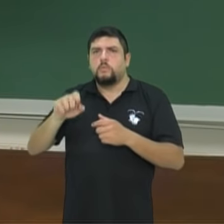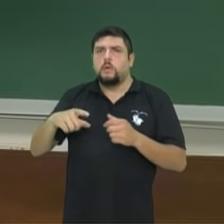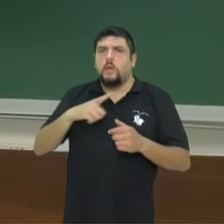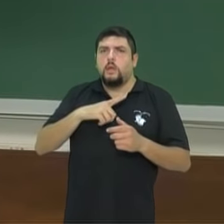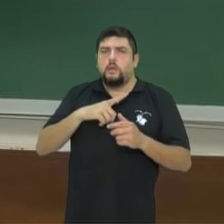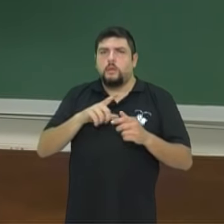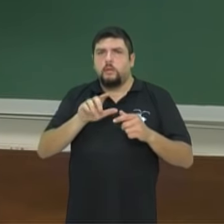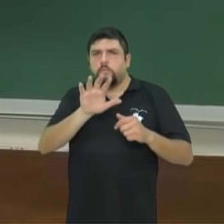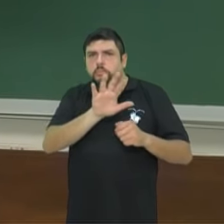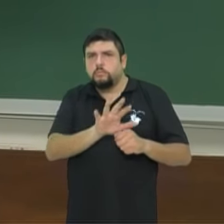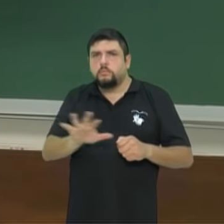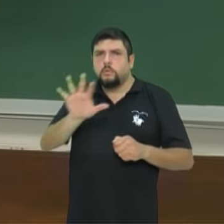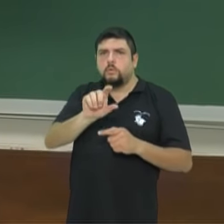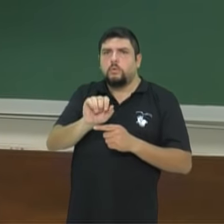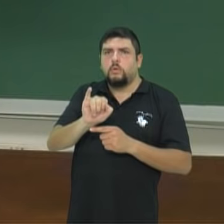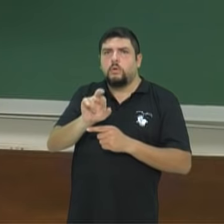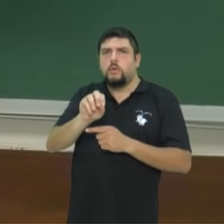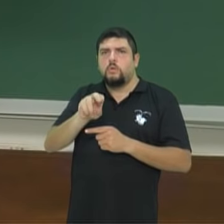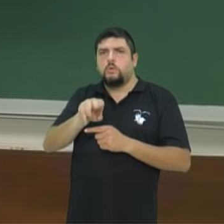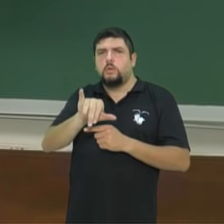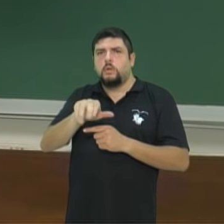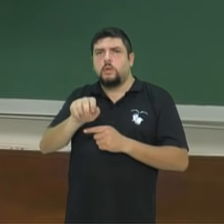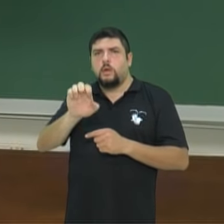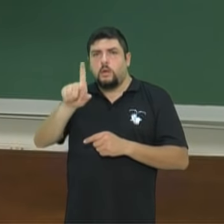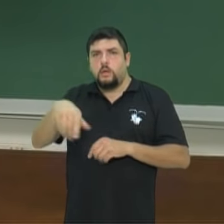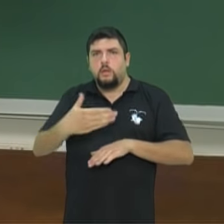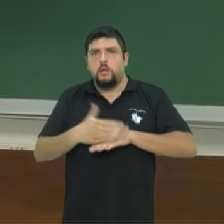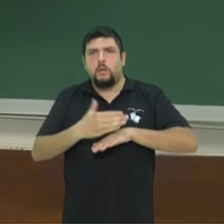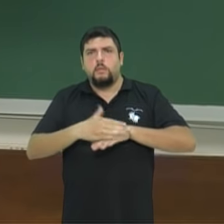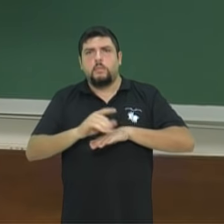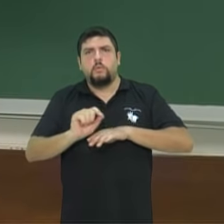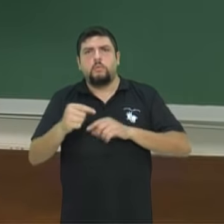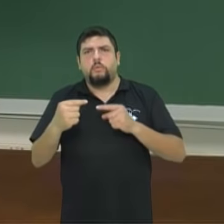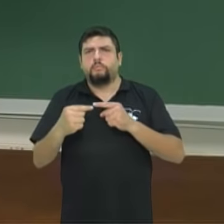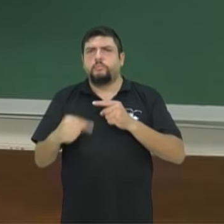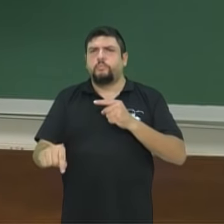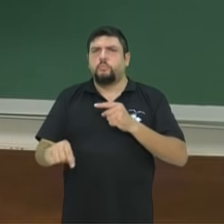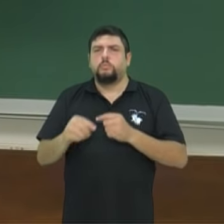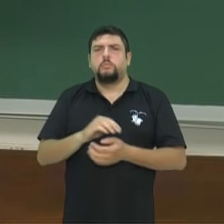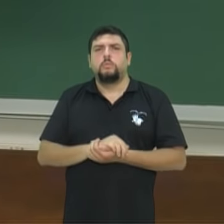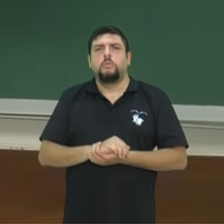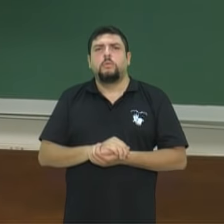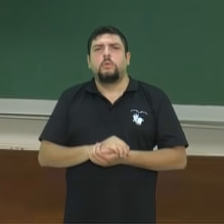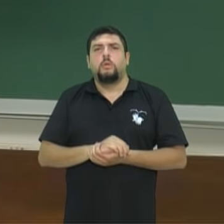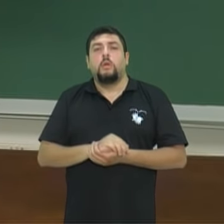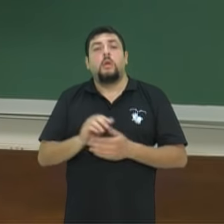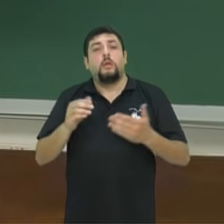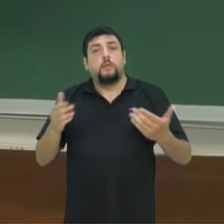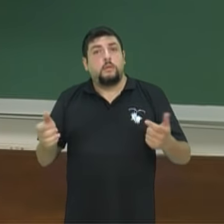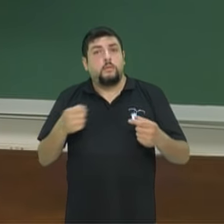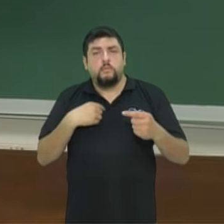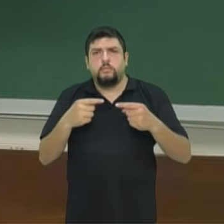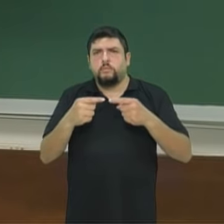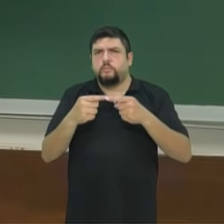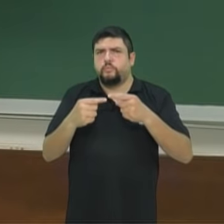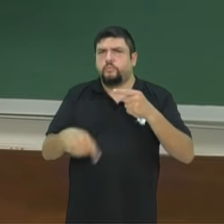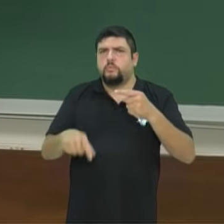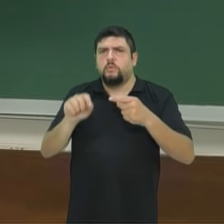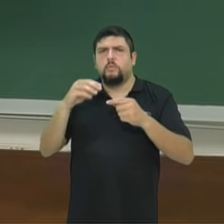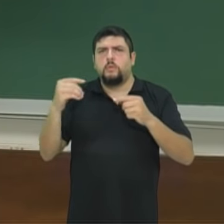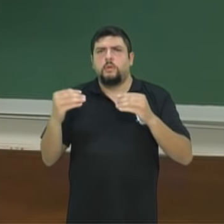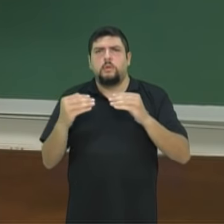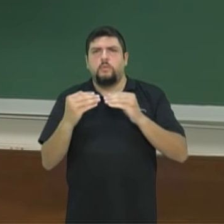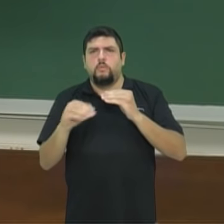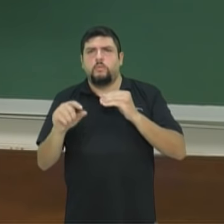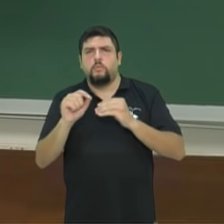né, a presença da ironia. É uma prática que é divergente, né, ou seja, que não está em acordo com o que